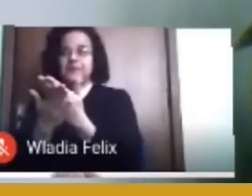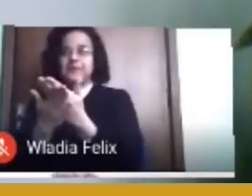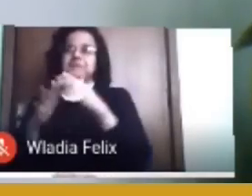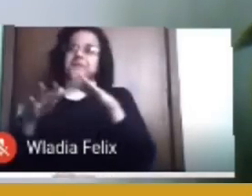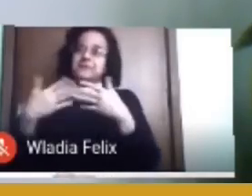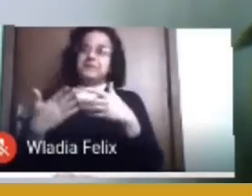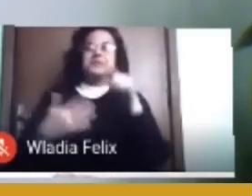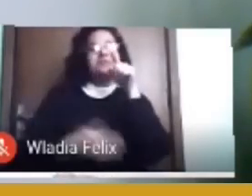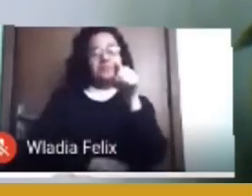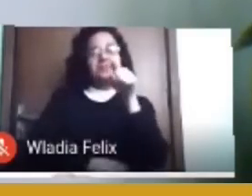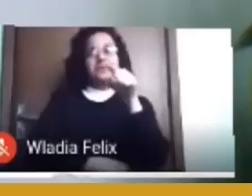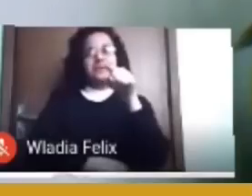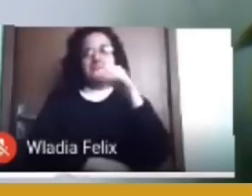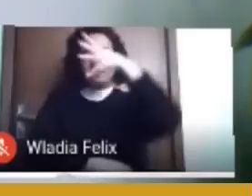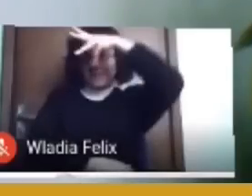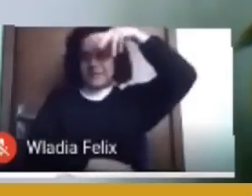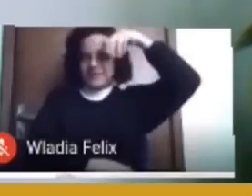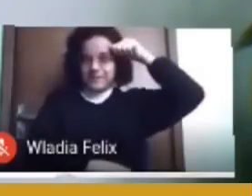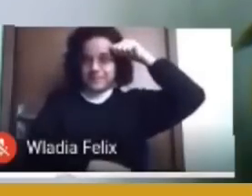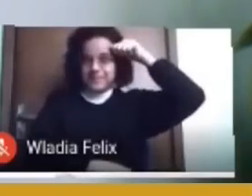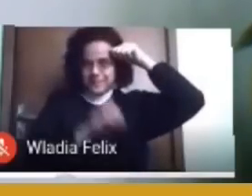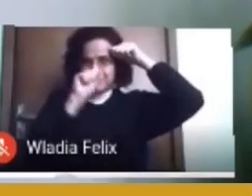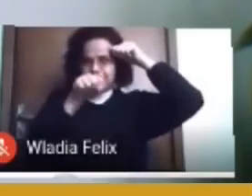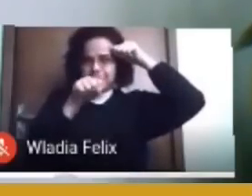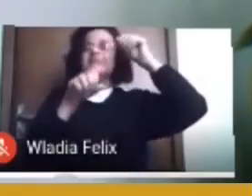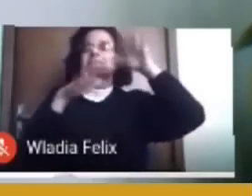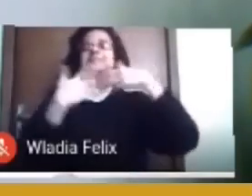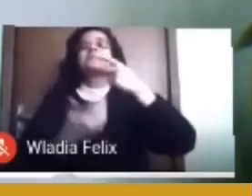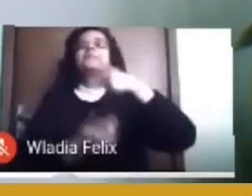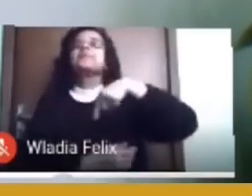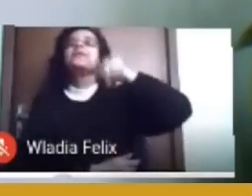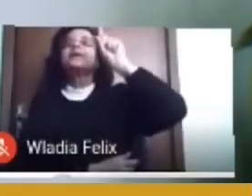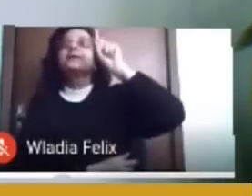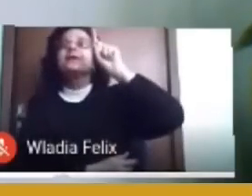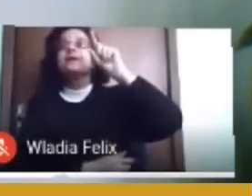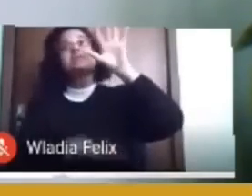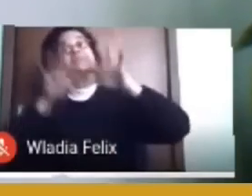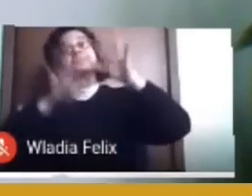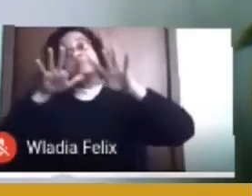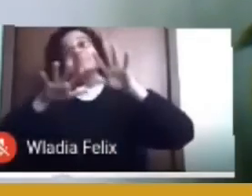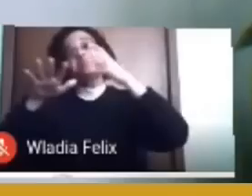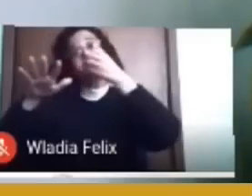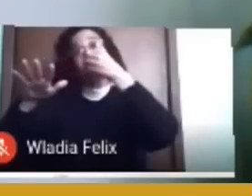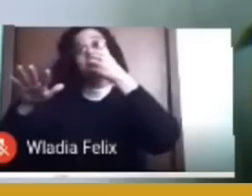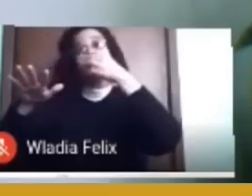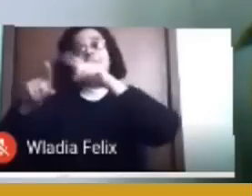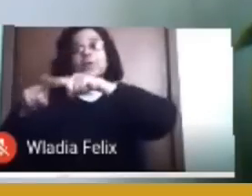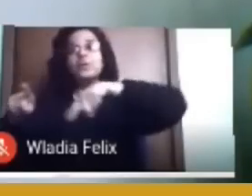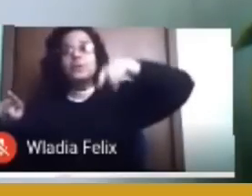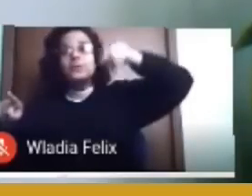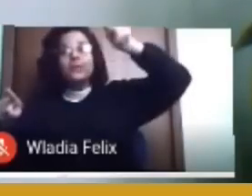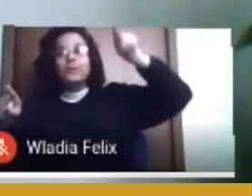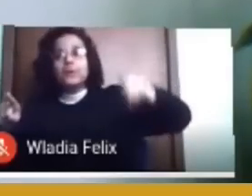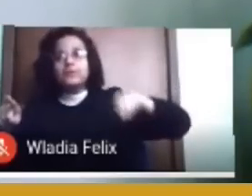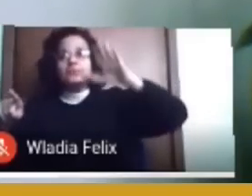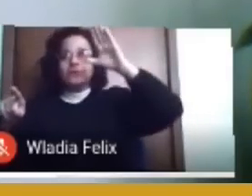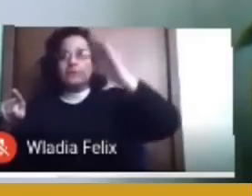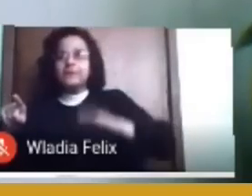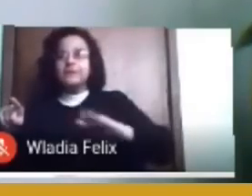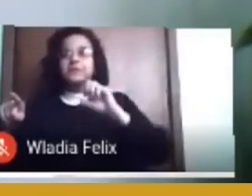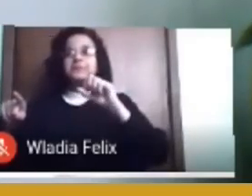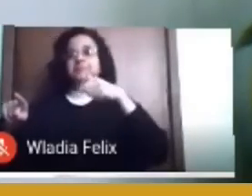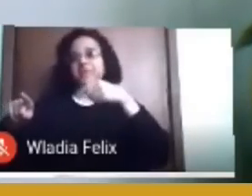familiar, pós-retorno a essa pandemia, a gente nem sabe se tem retorno esse ano, né? Tudo vai depender muito de como que vai ser